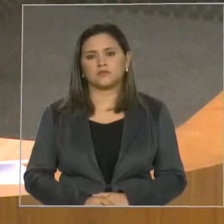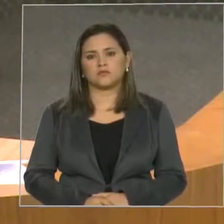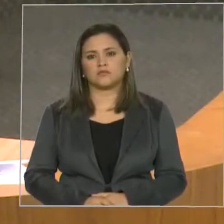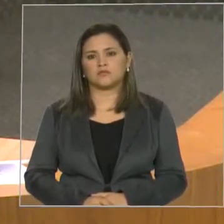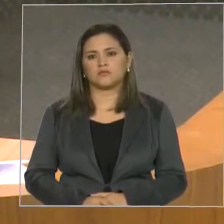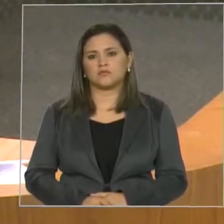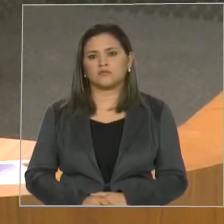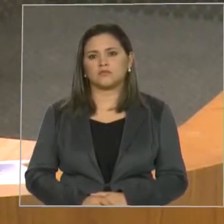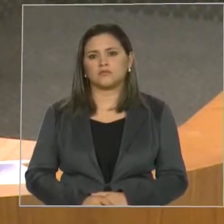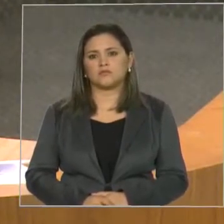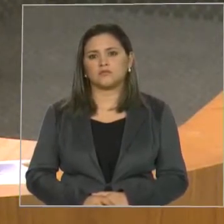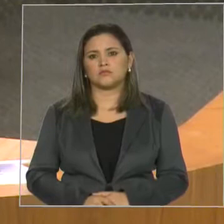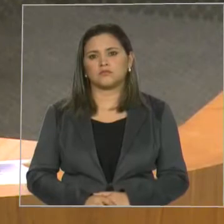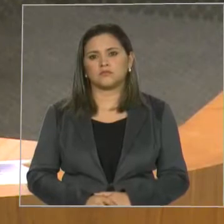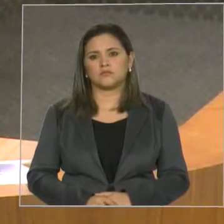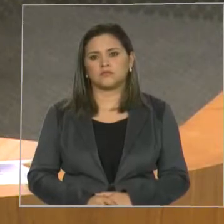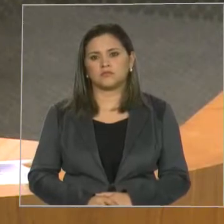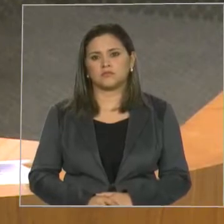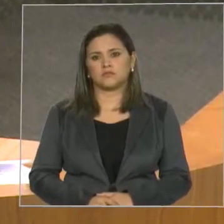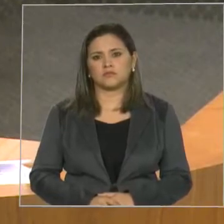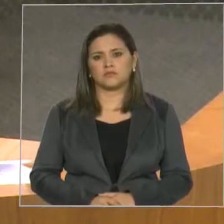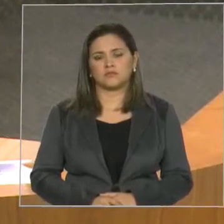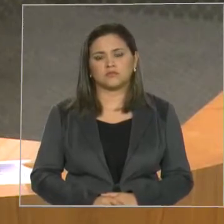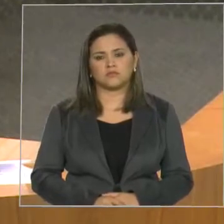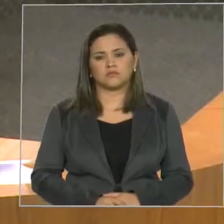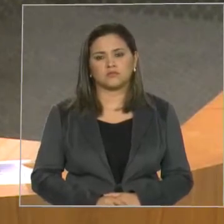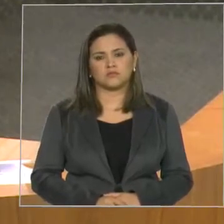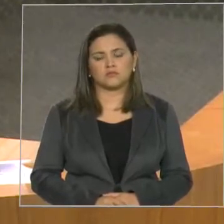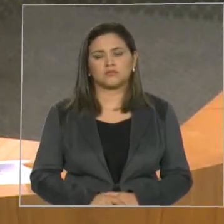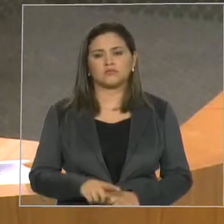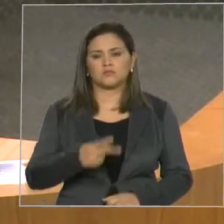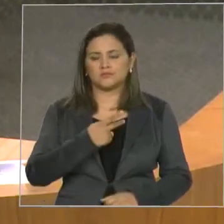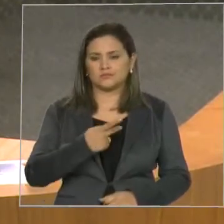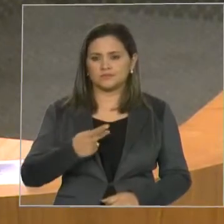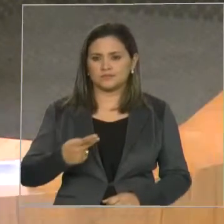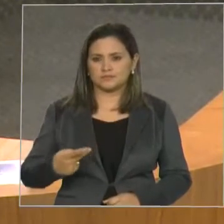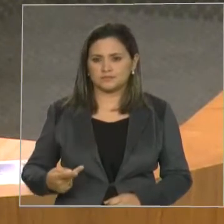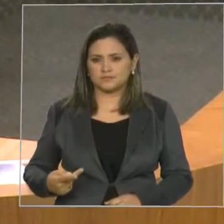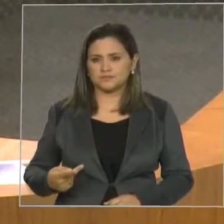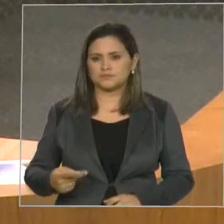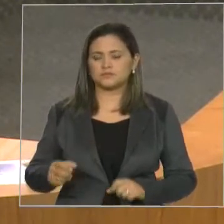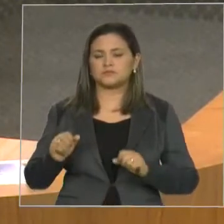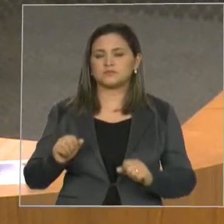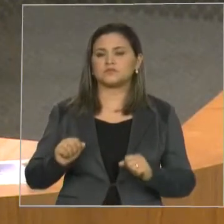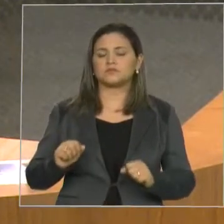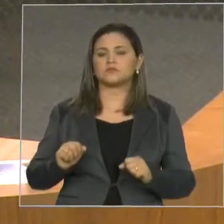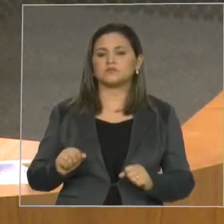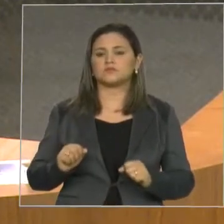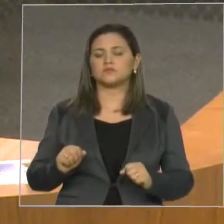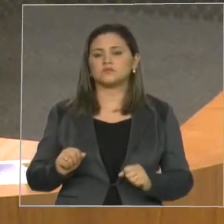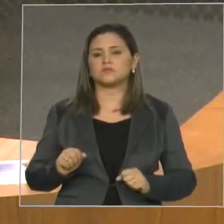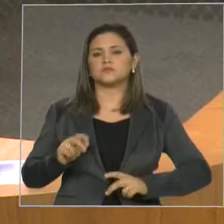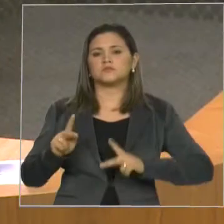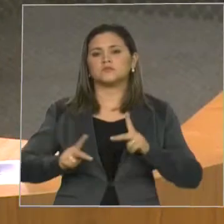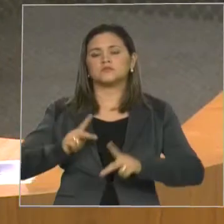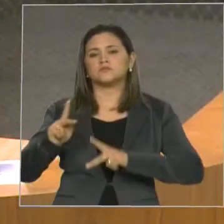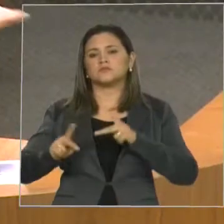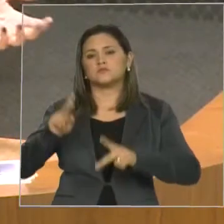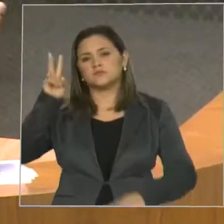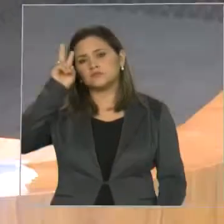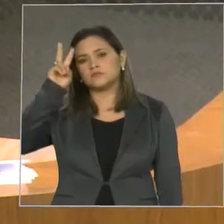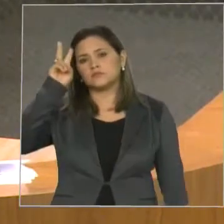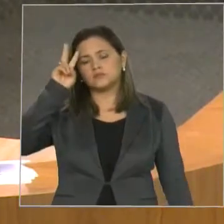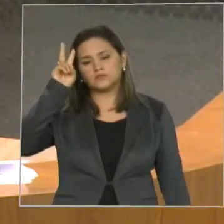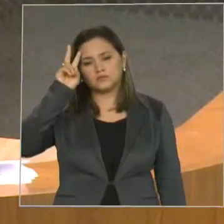seja realmente para ficar na história, presidente Otelino, do Maranhão. Já começou a fazer